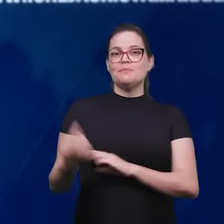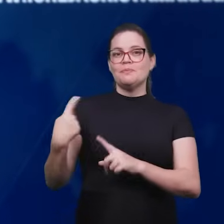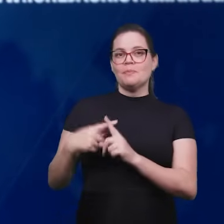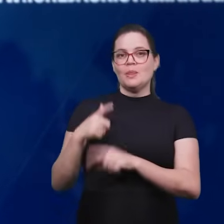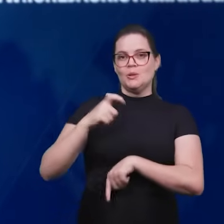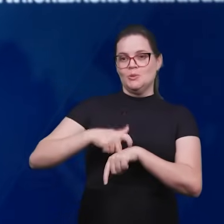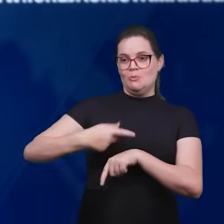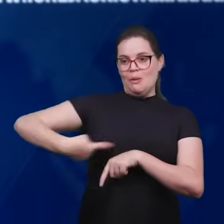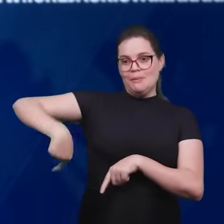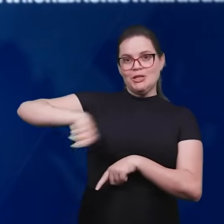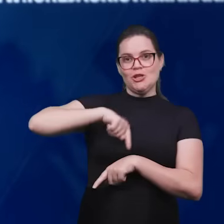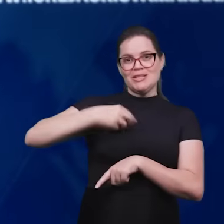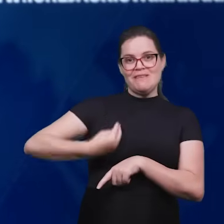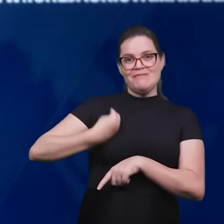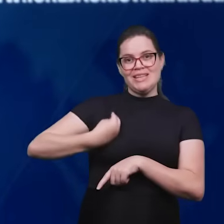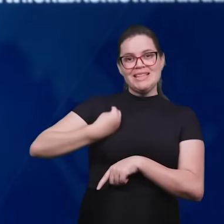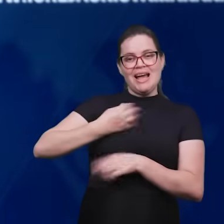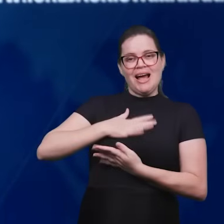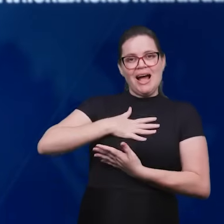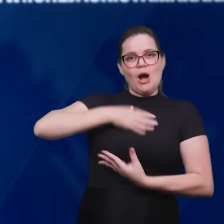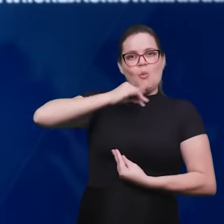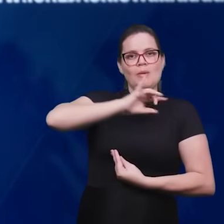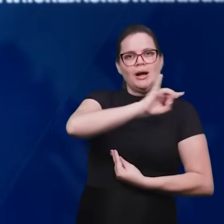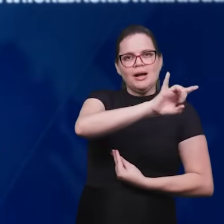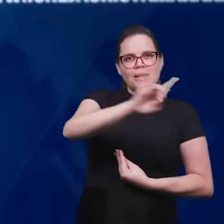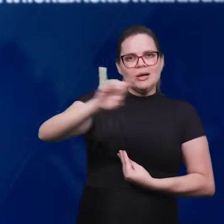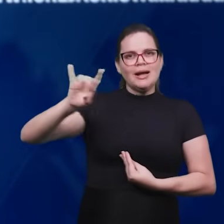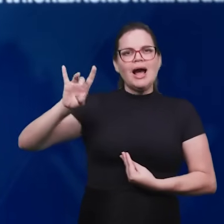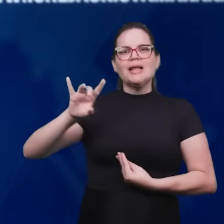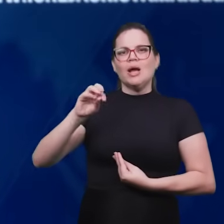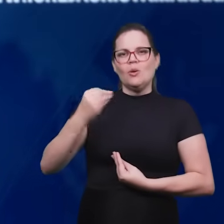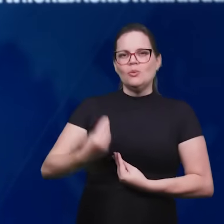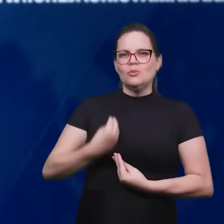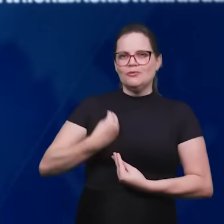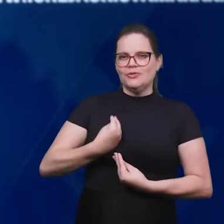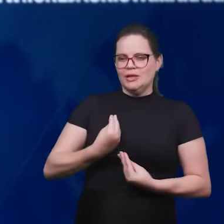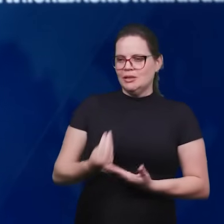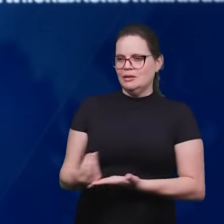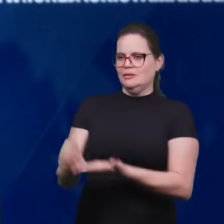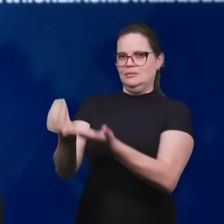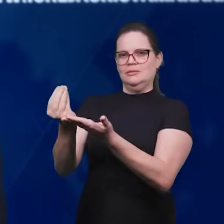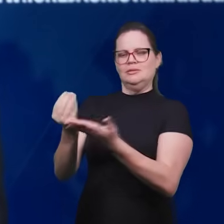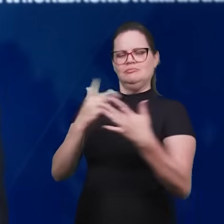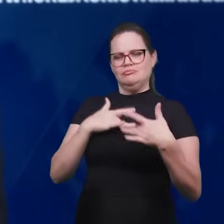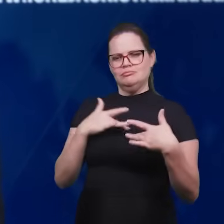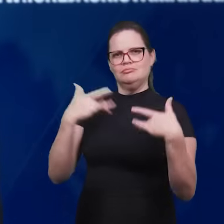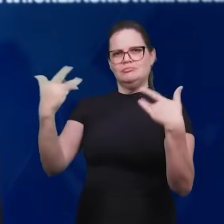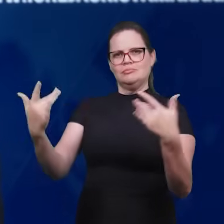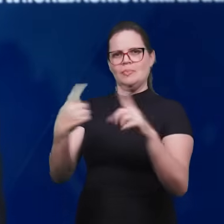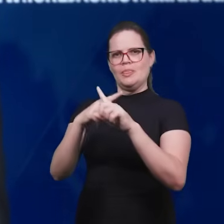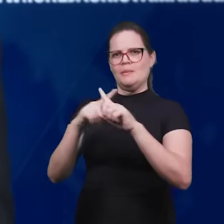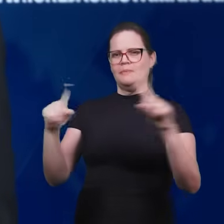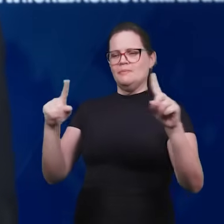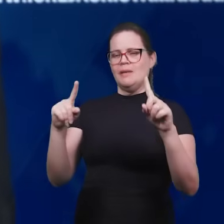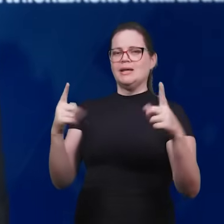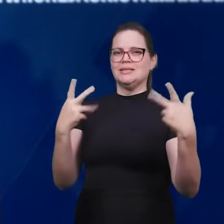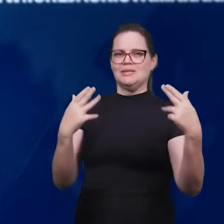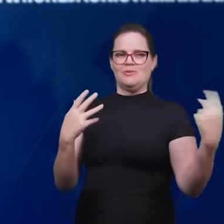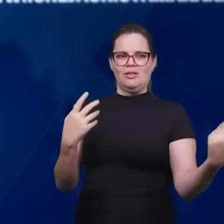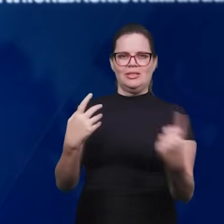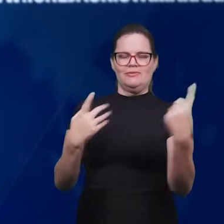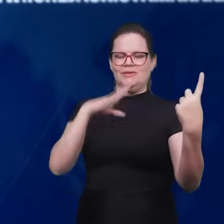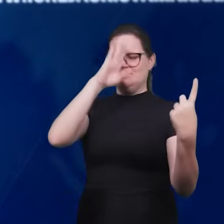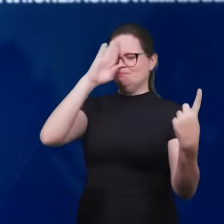construção espiritual da igreja, cada servo dá a sua oferta e a sua dedicação. Mas assim como Davi,